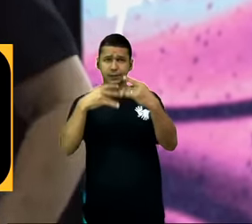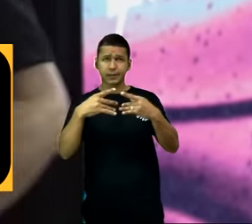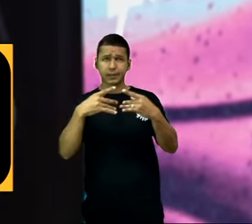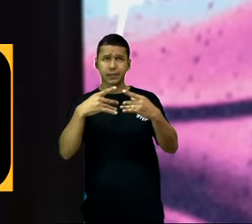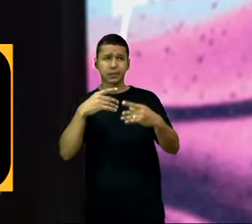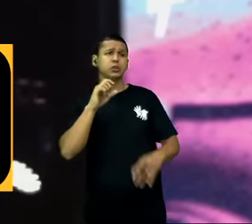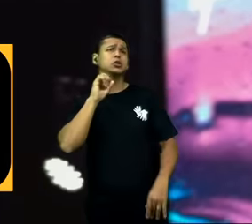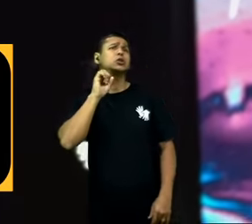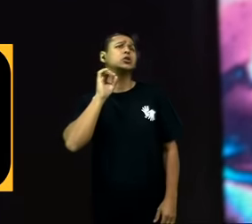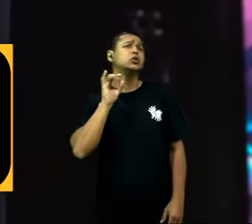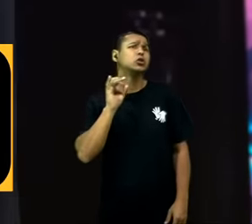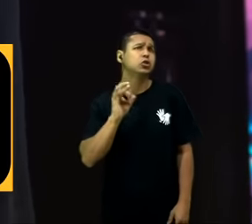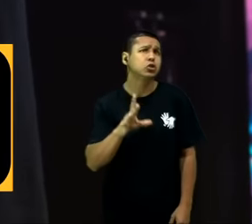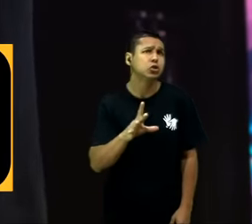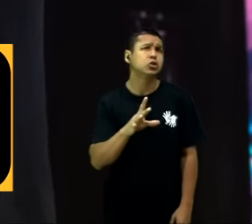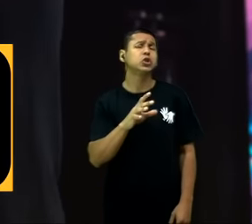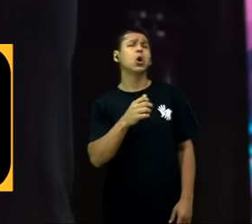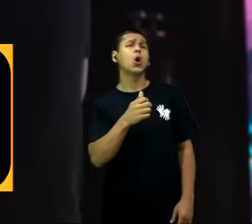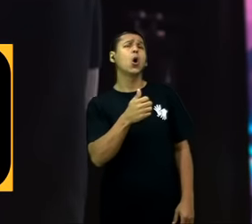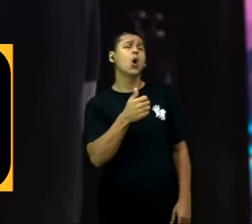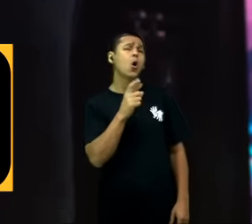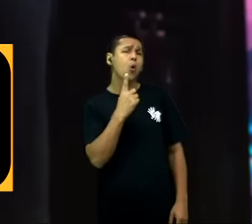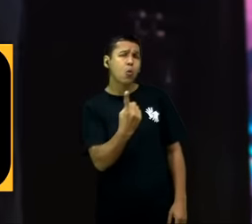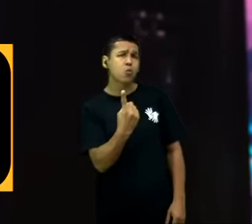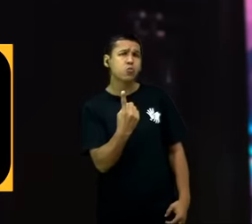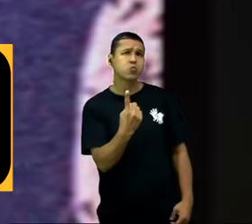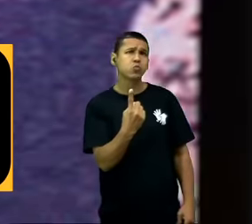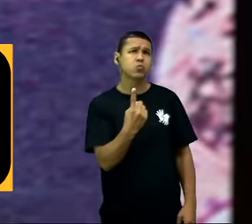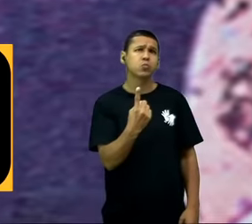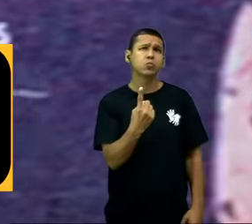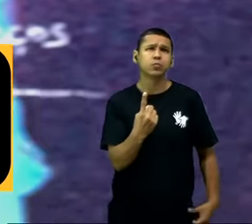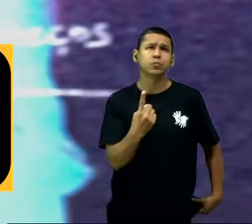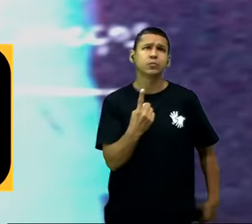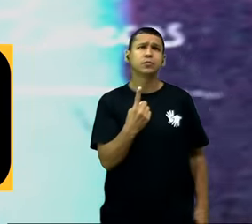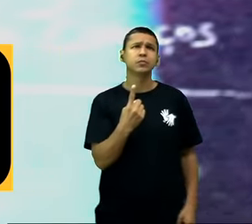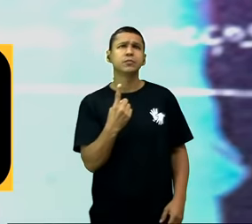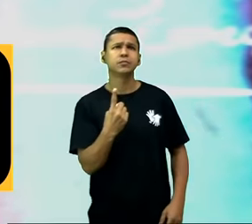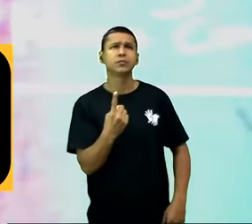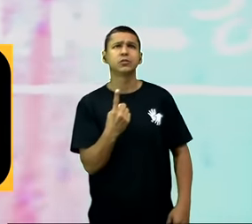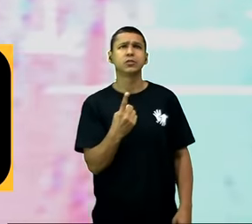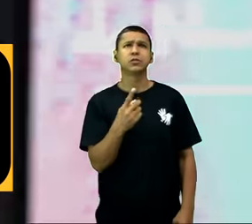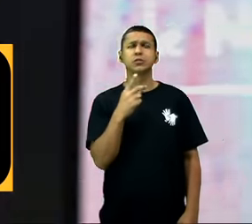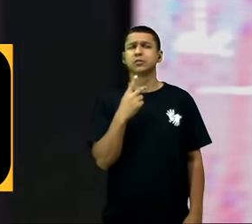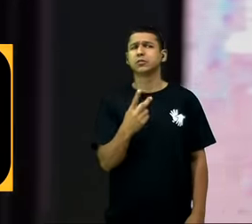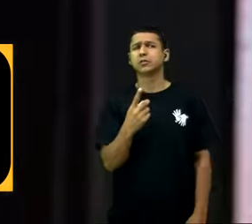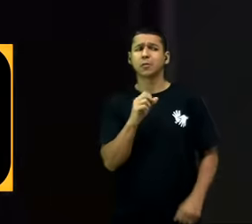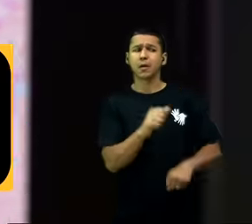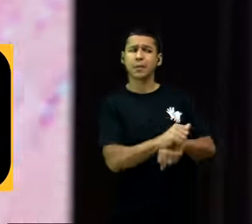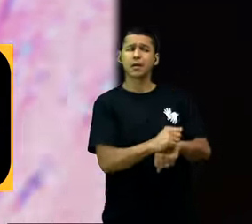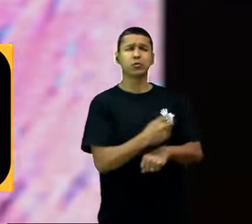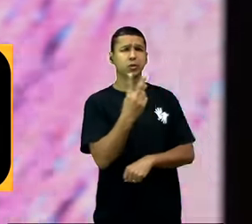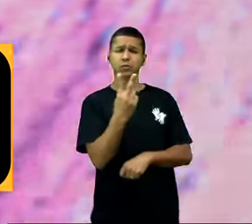Você parou para pensar por que Deus falou para Abraão que ele só tinha um, se Deus sabia que Abraão tinha dois?